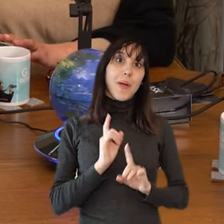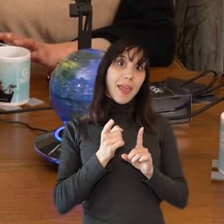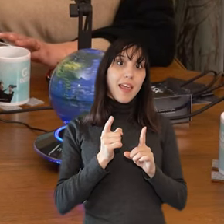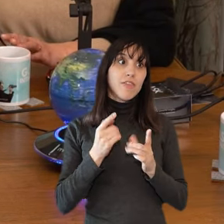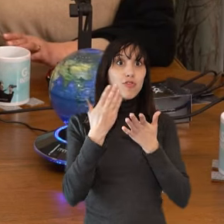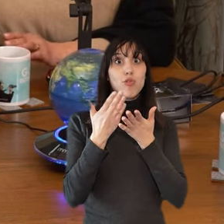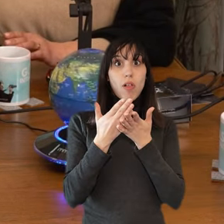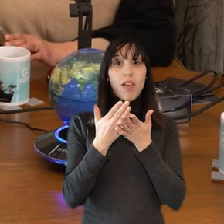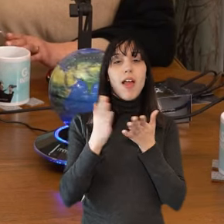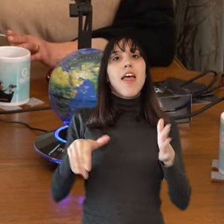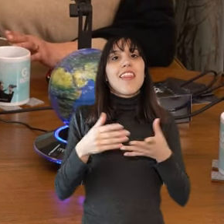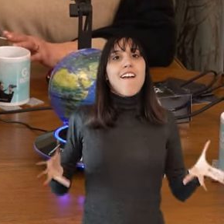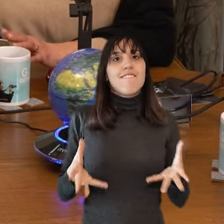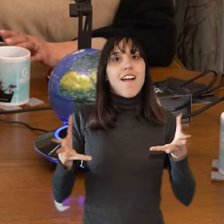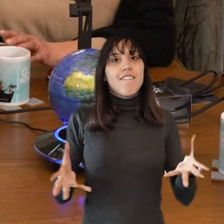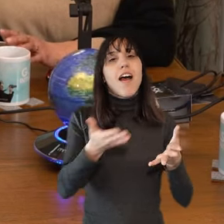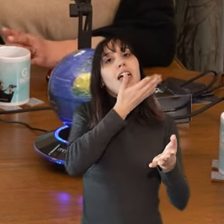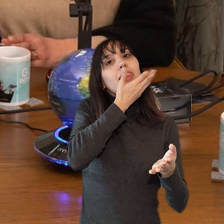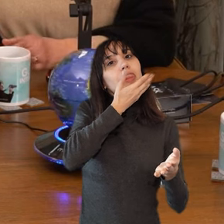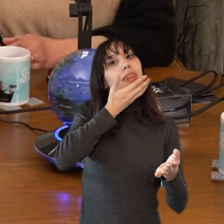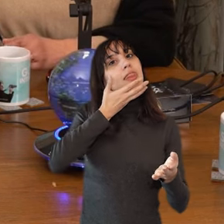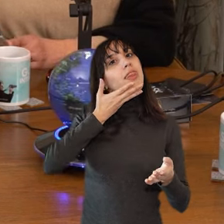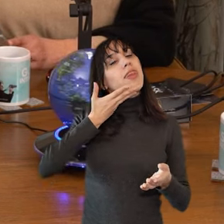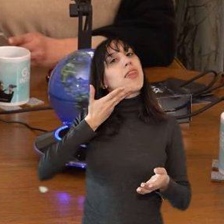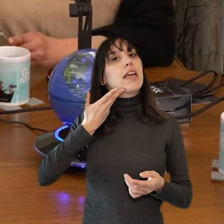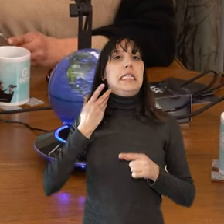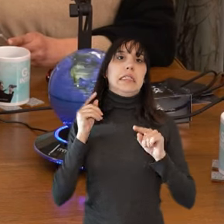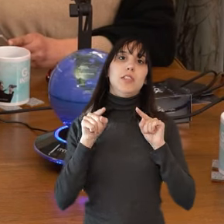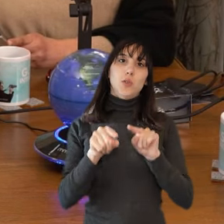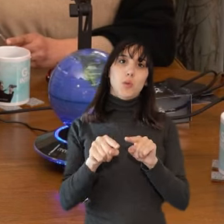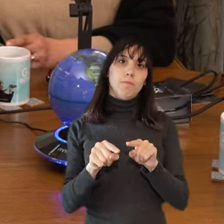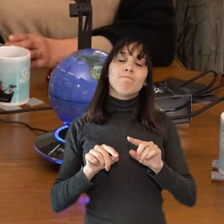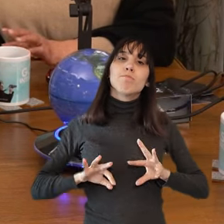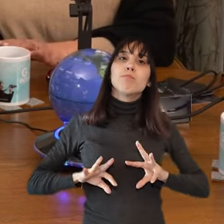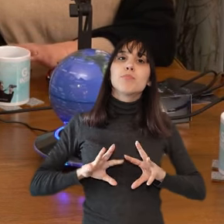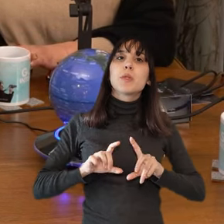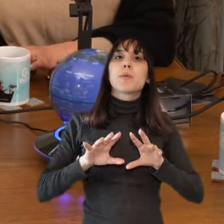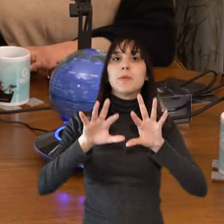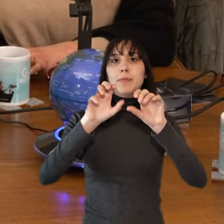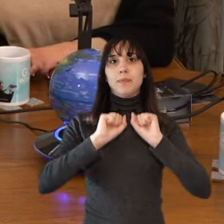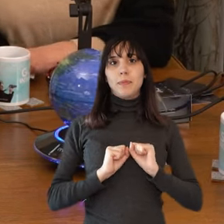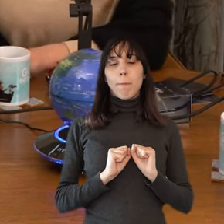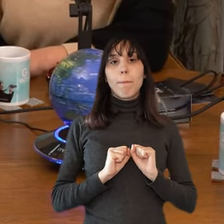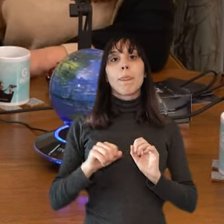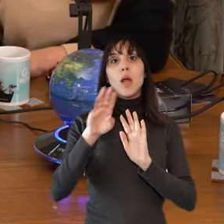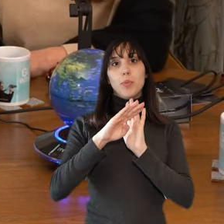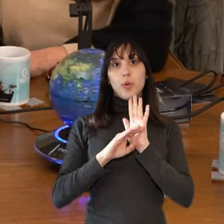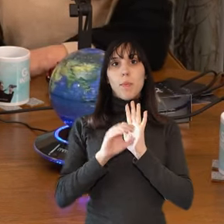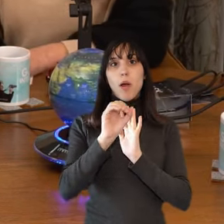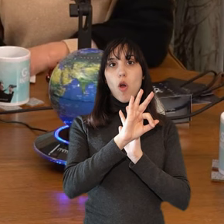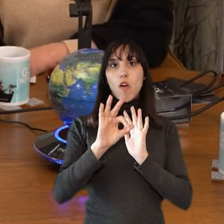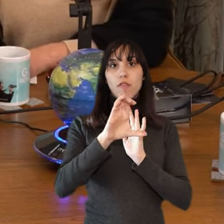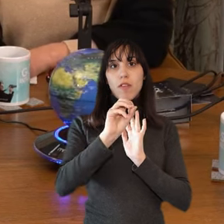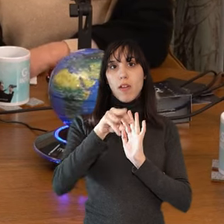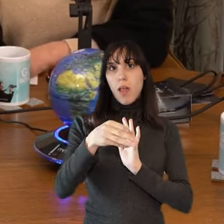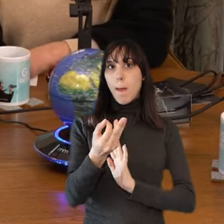é uma escola que potencia que possibilita isso não é e portanto Ah o programa off campus é realmente um